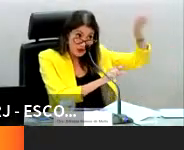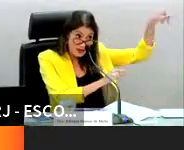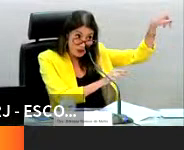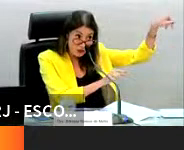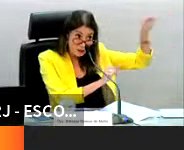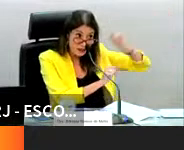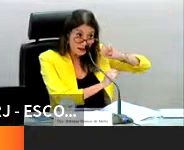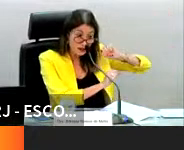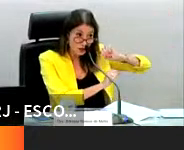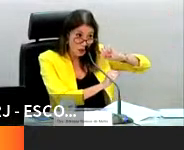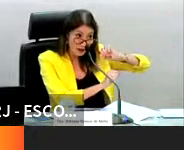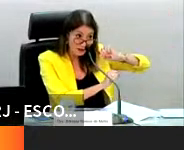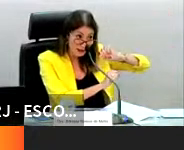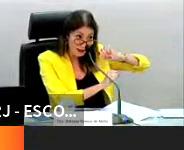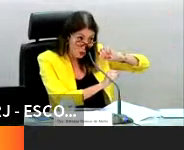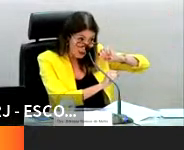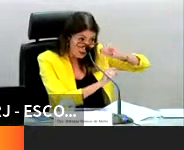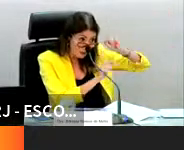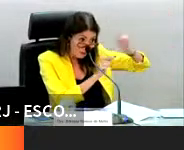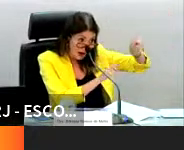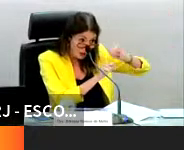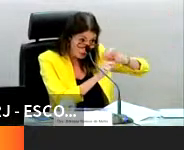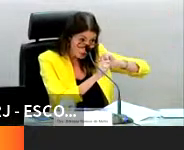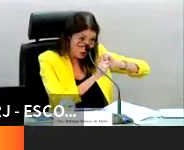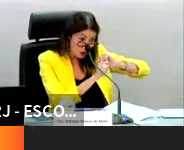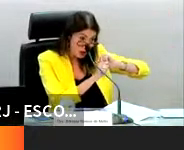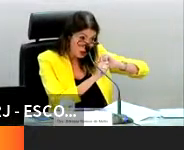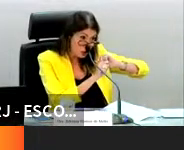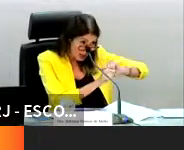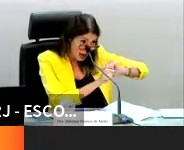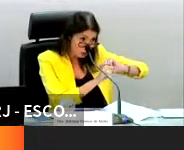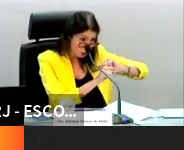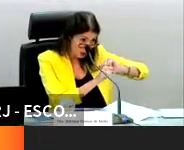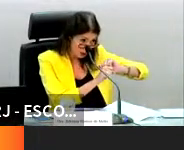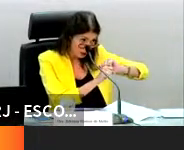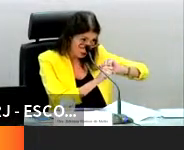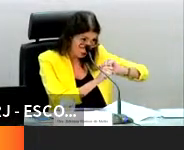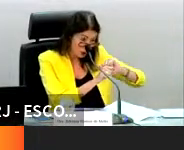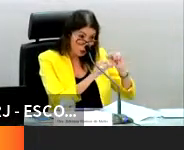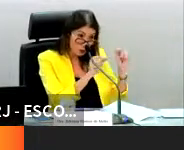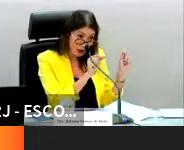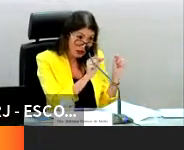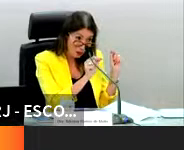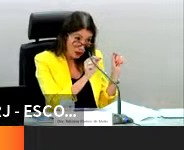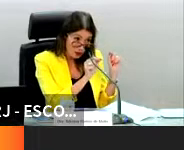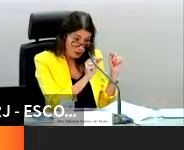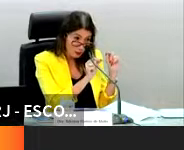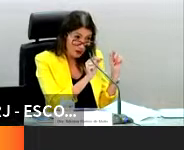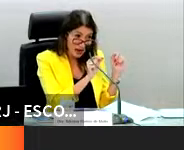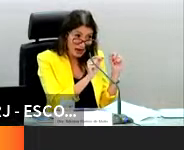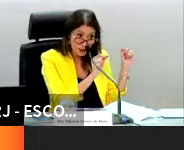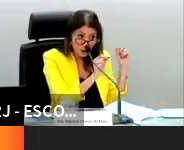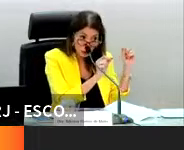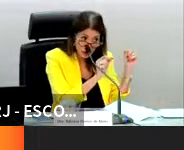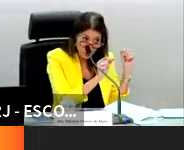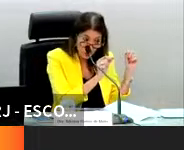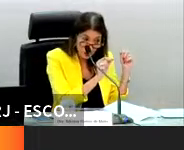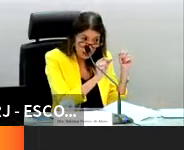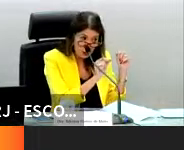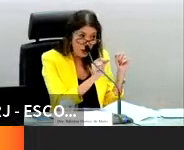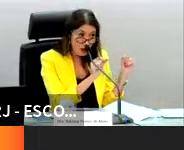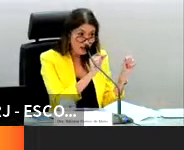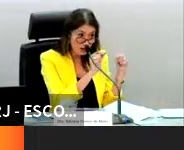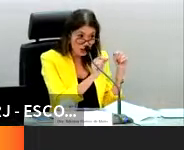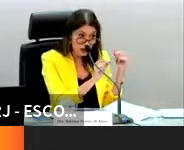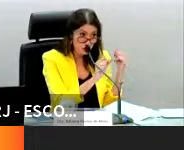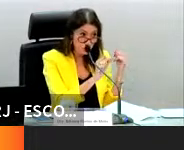mas o índice de feminicídio ele aumenta em vários estados do Brasil. No Rio é uma coisa peculiar que diminuiu um